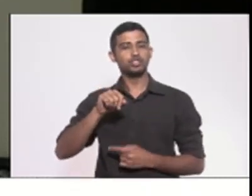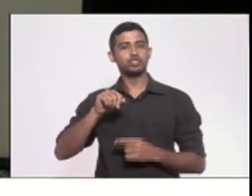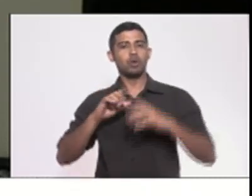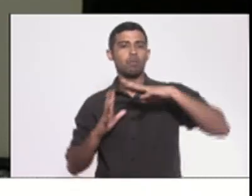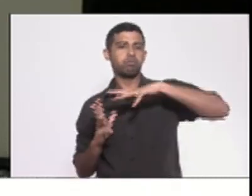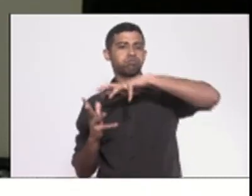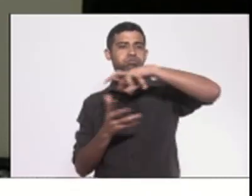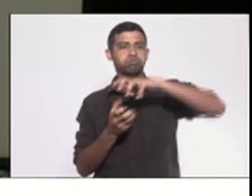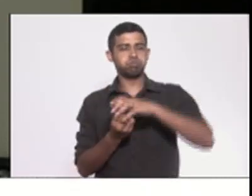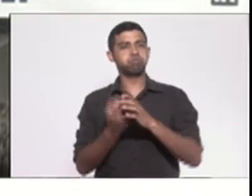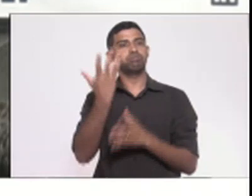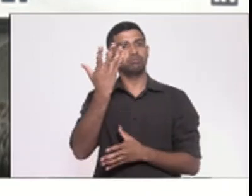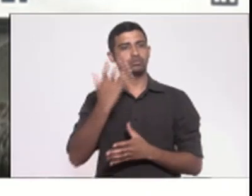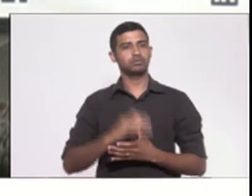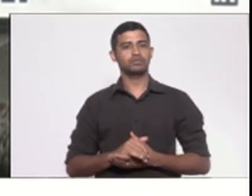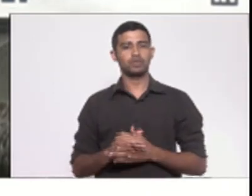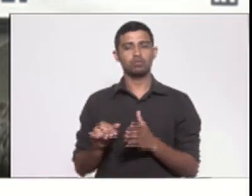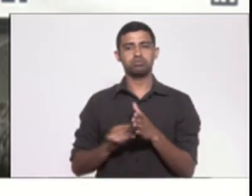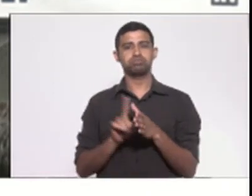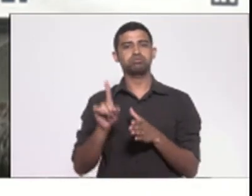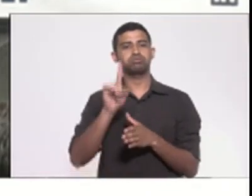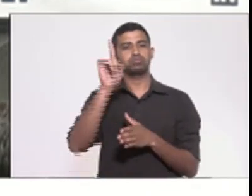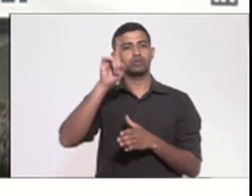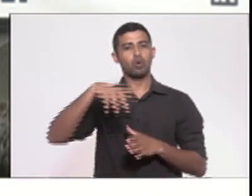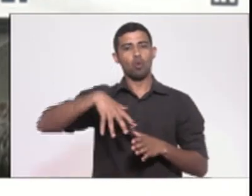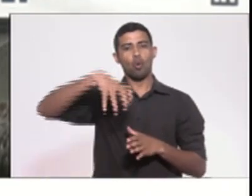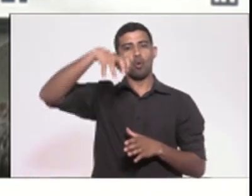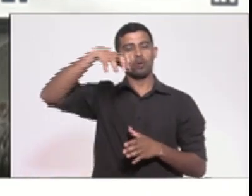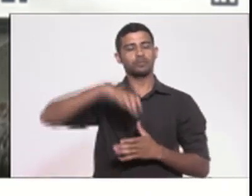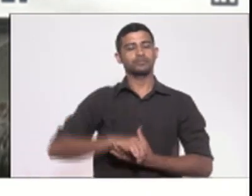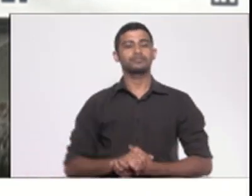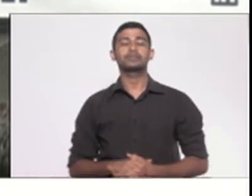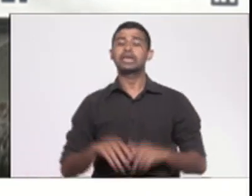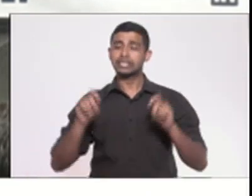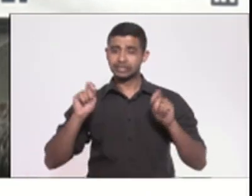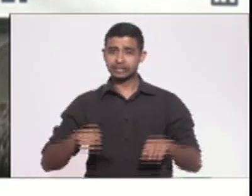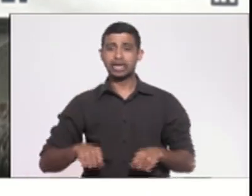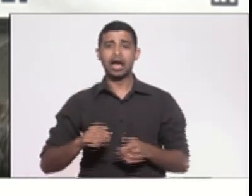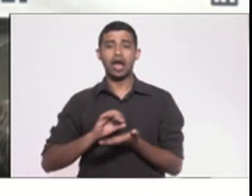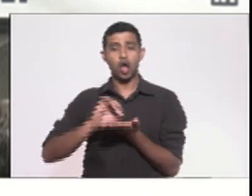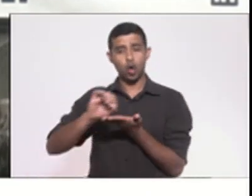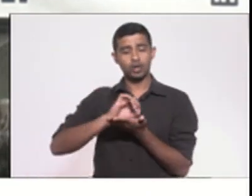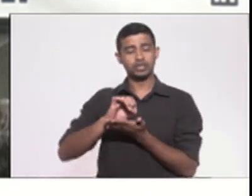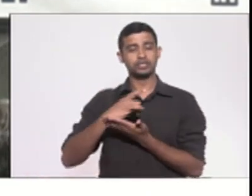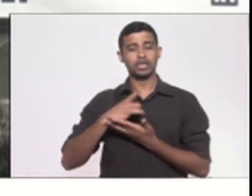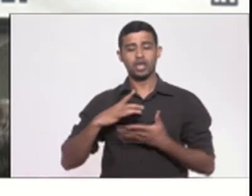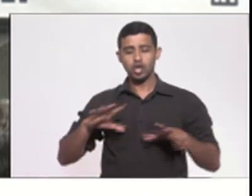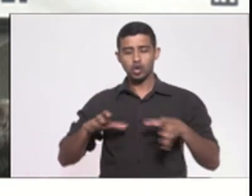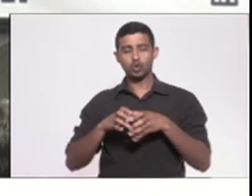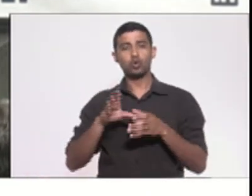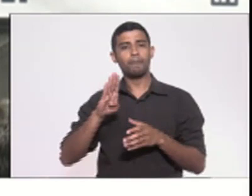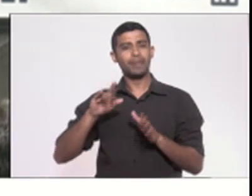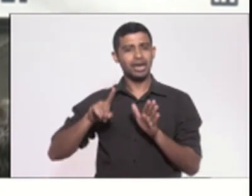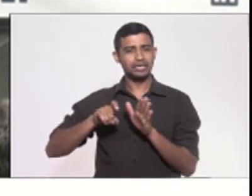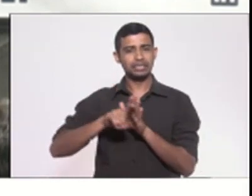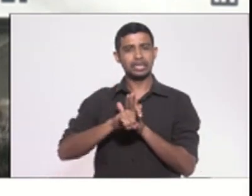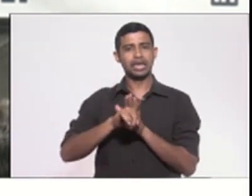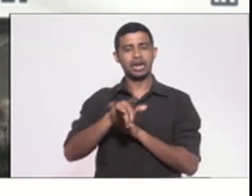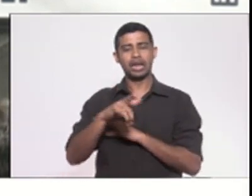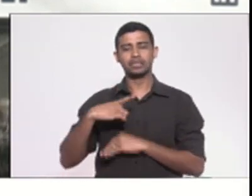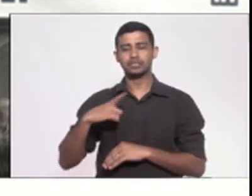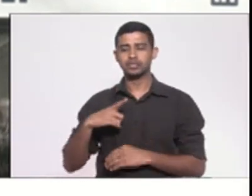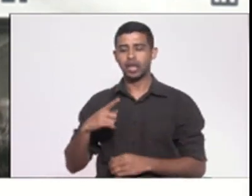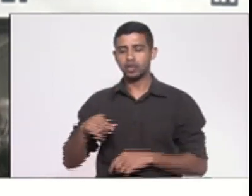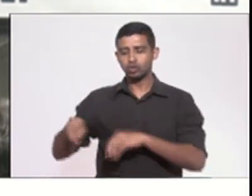mesmo processo ele pode ser feito por organismos. Então, a gente tem um grupo de bactérias que vive no solo e nas plantas,